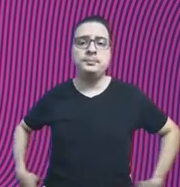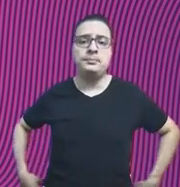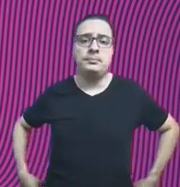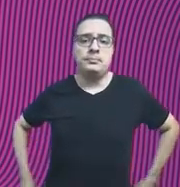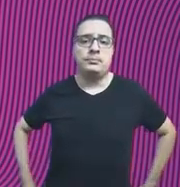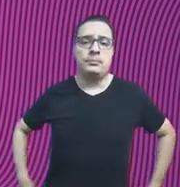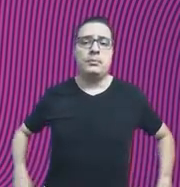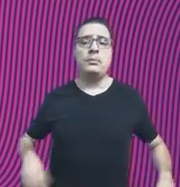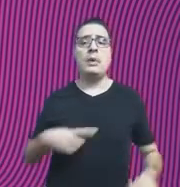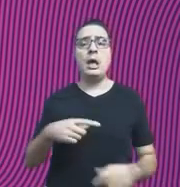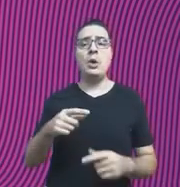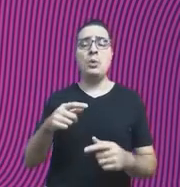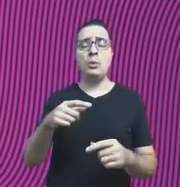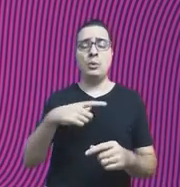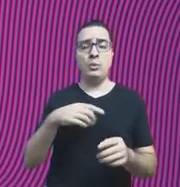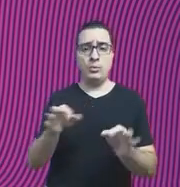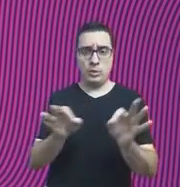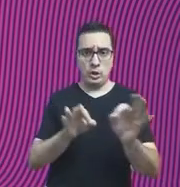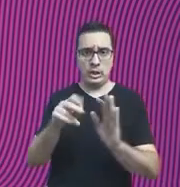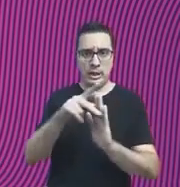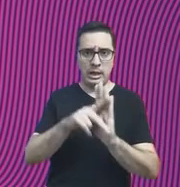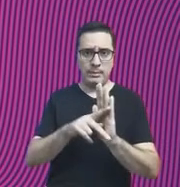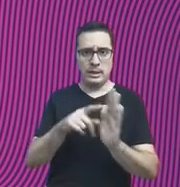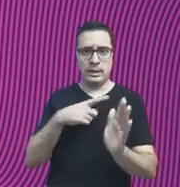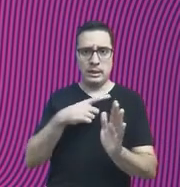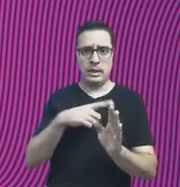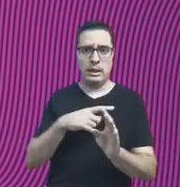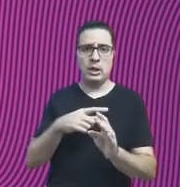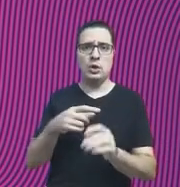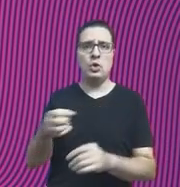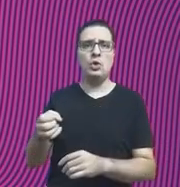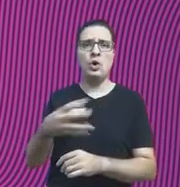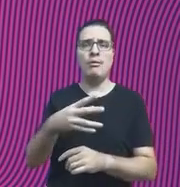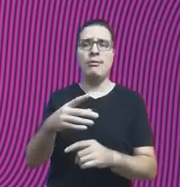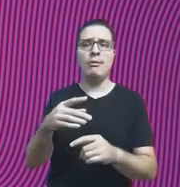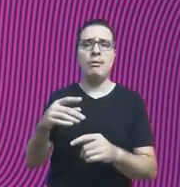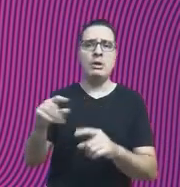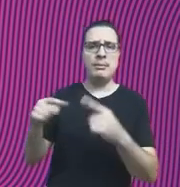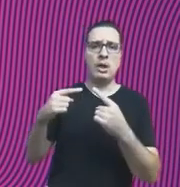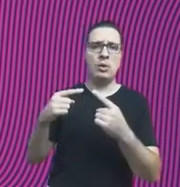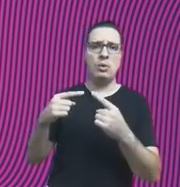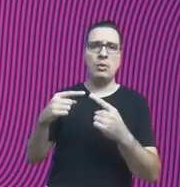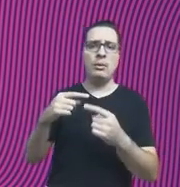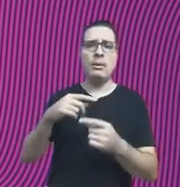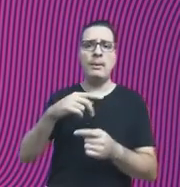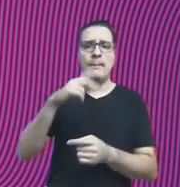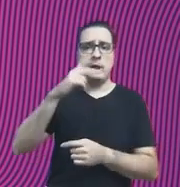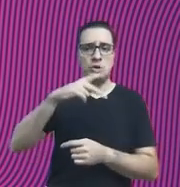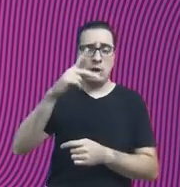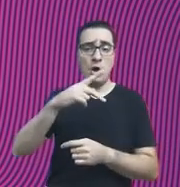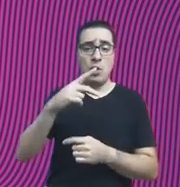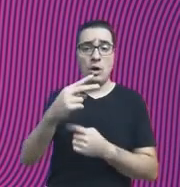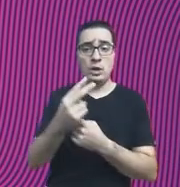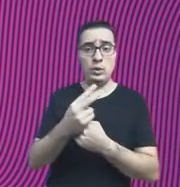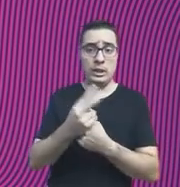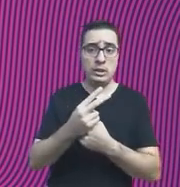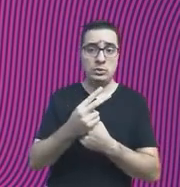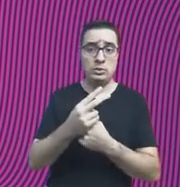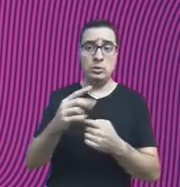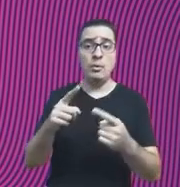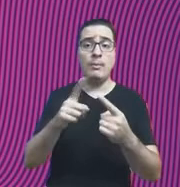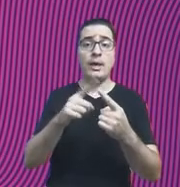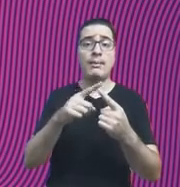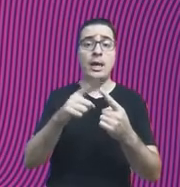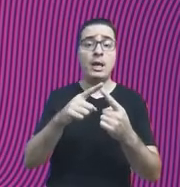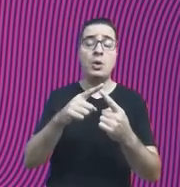programa no Reino Unido chamado Personal Social and Health Education. Desde o primeiro ano de